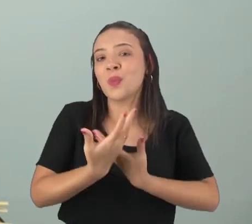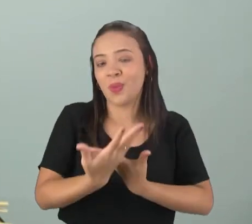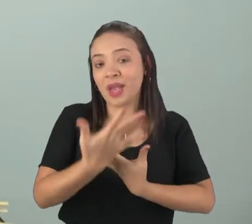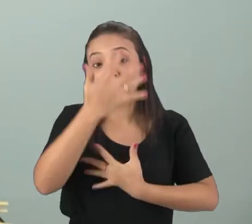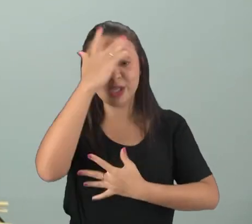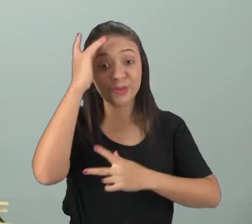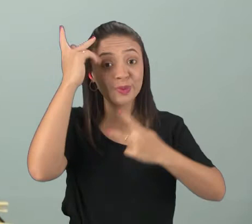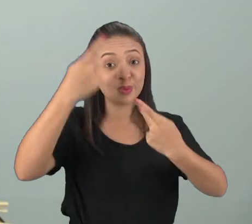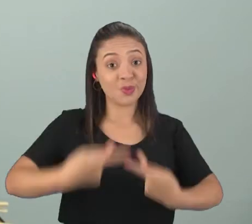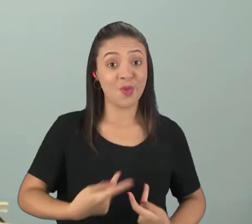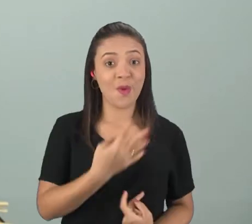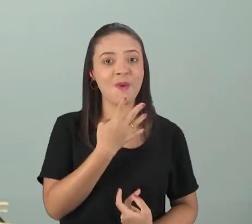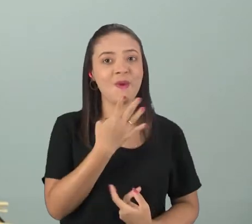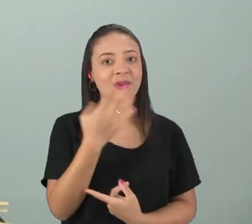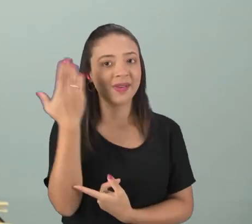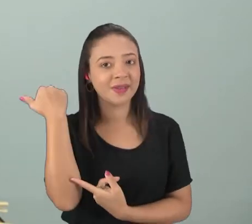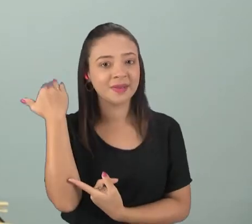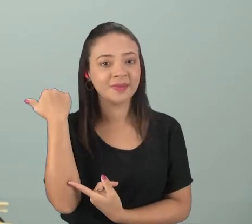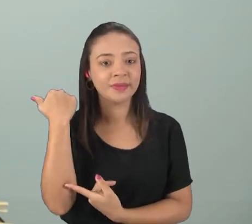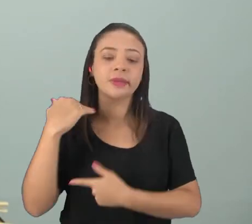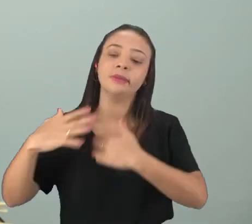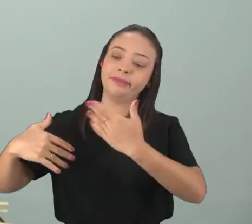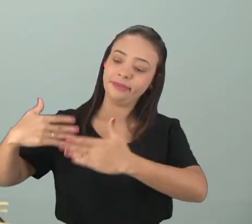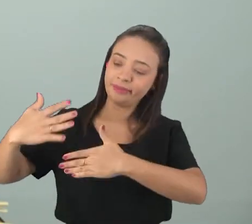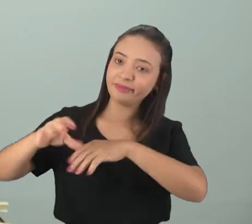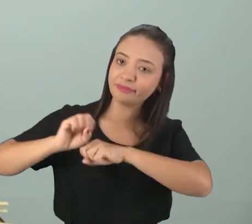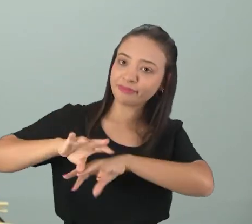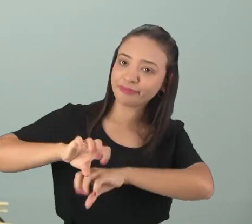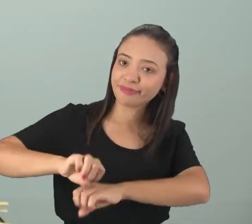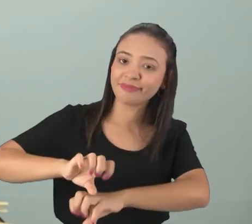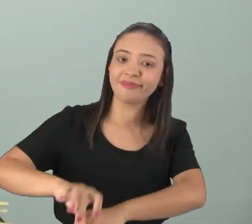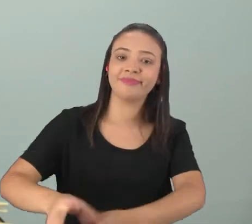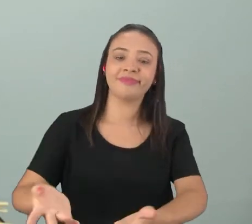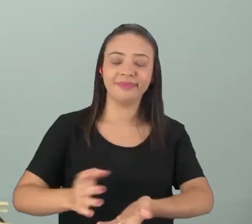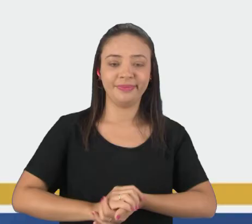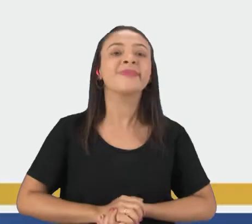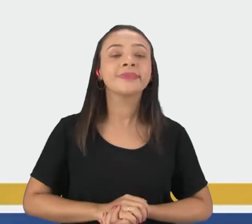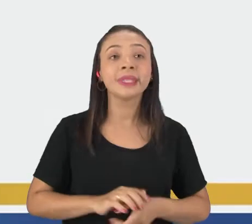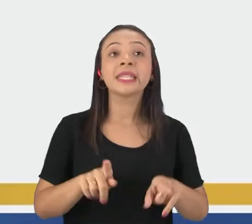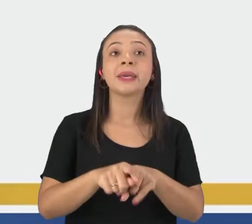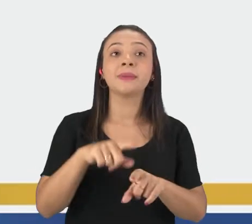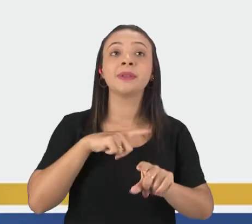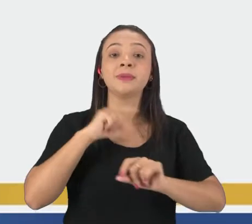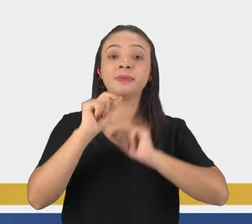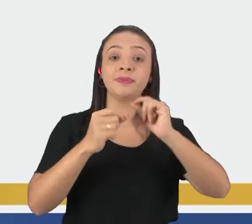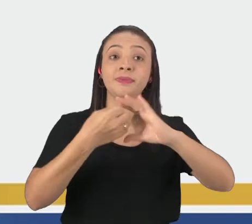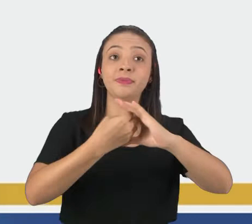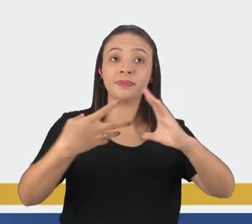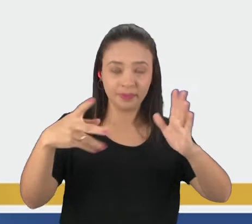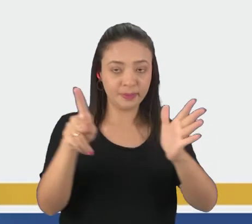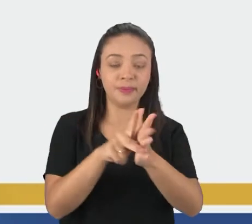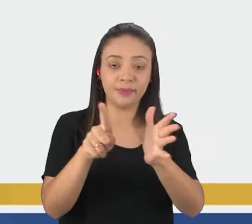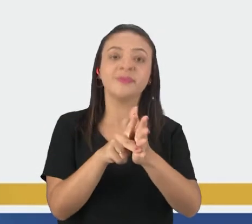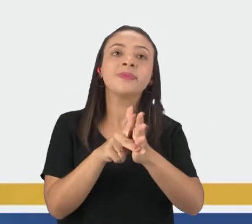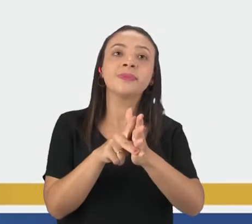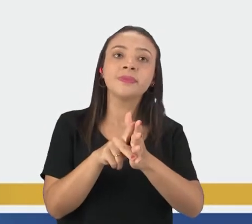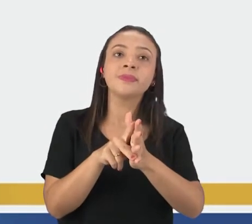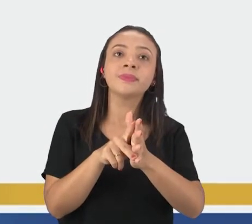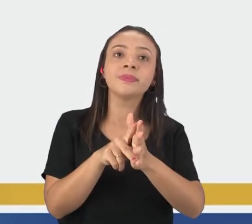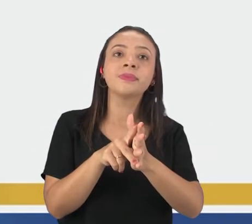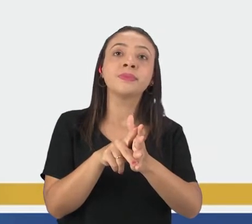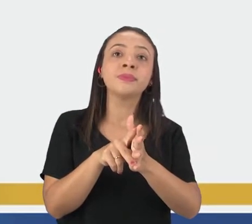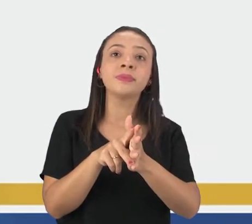pessoas conheciam naquela época e foi se passando. Temos também as características, né?